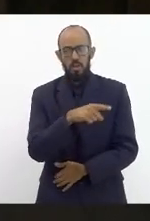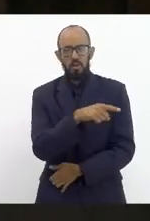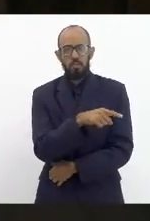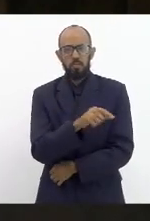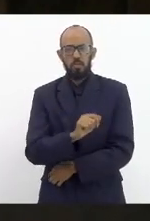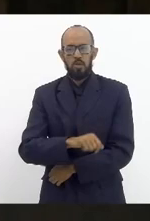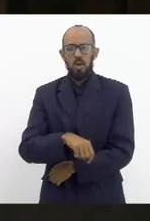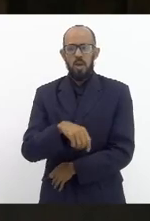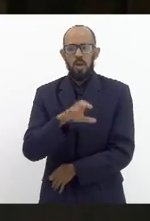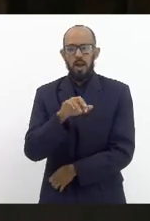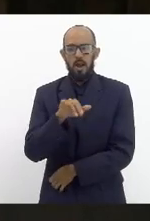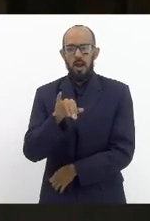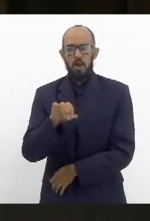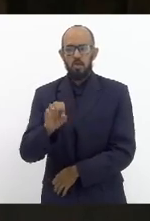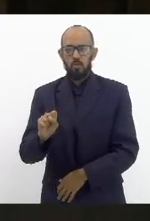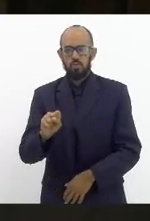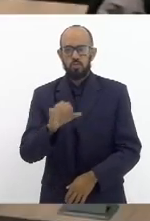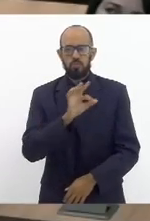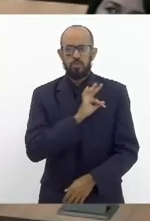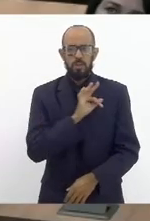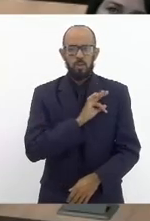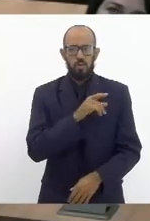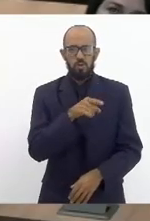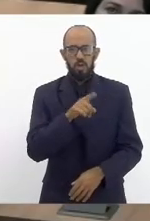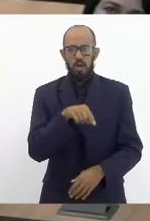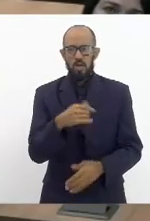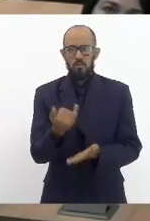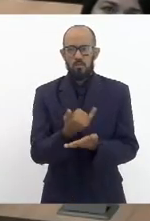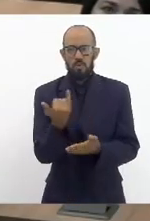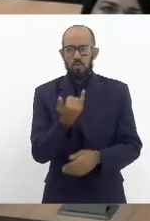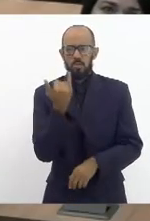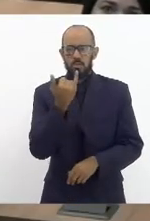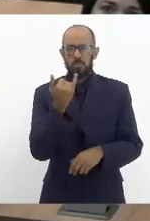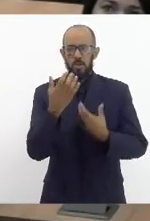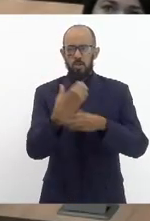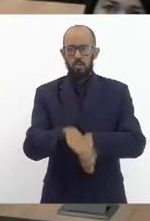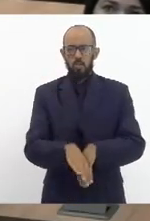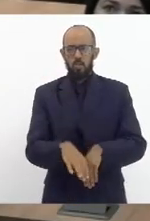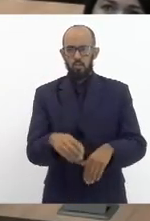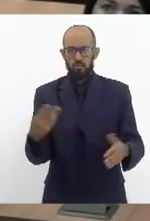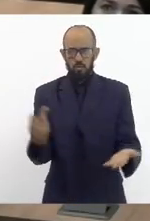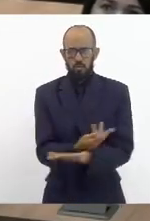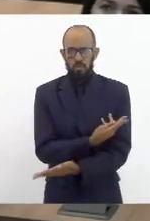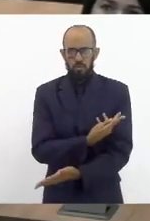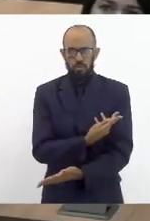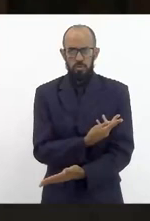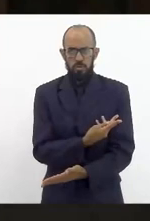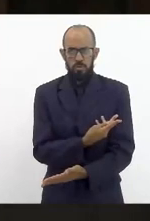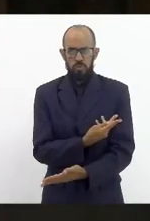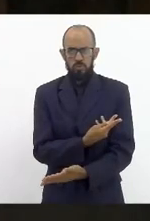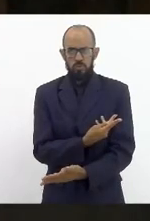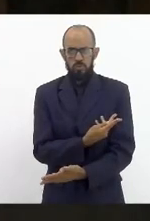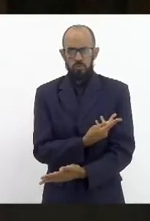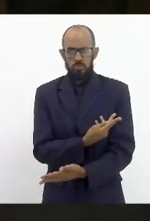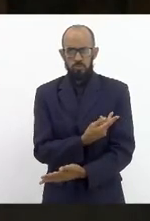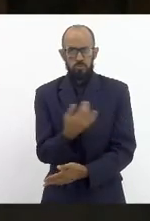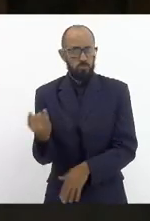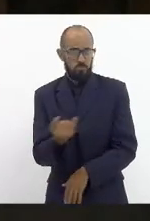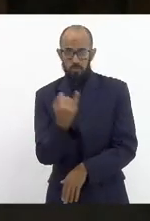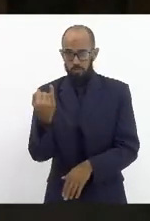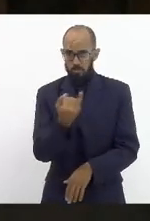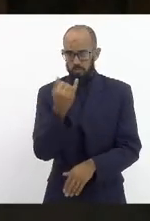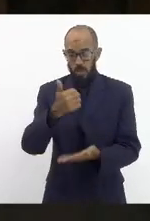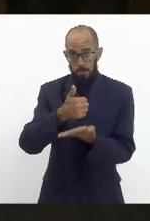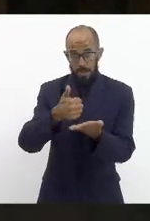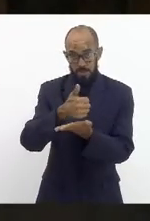o Alberto, foram fundamentais para que o concurso de vocês acontecesse. Fundamentais,